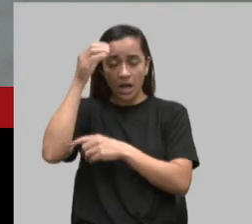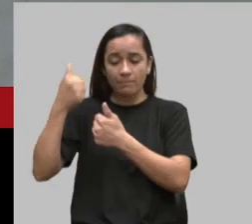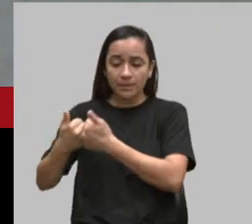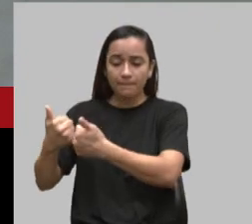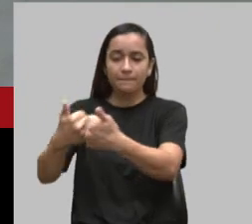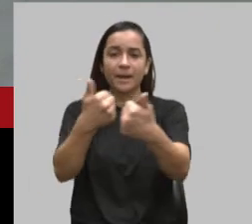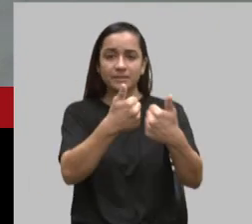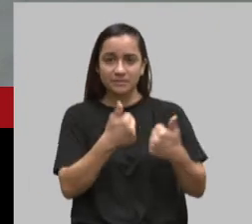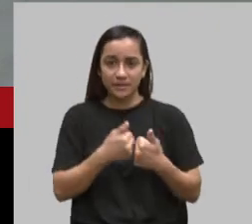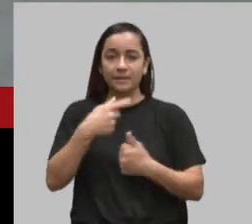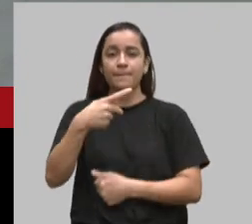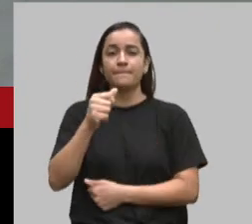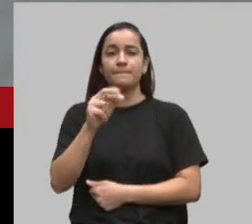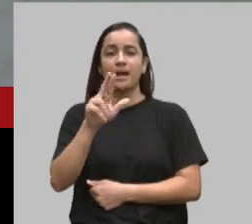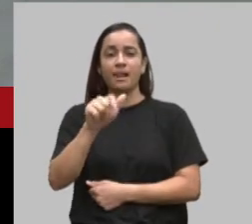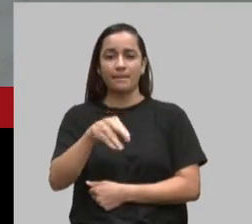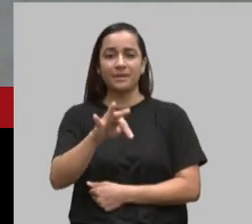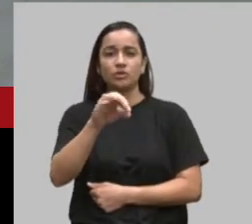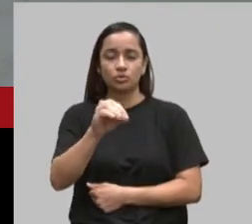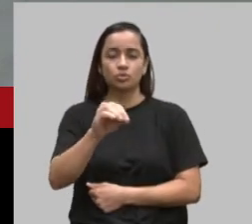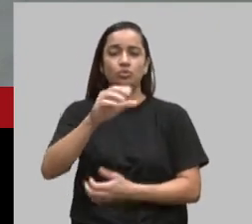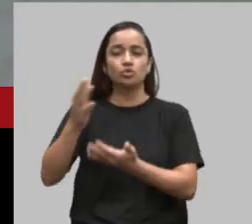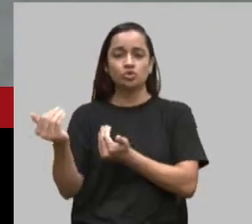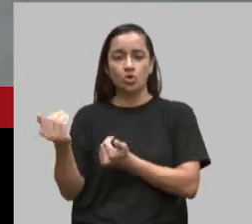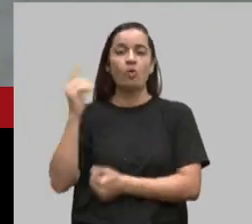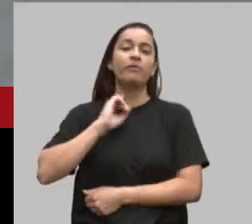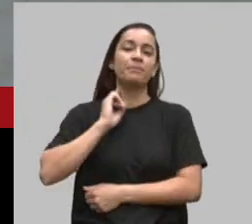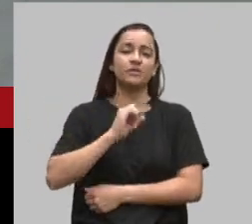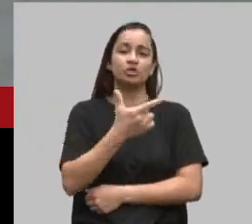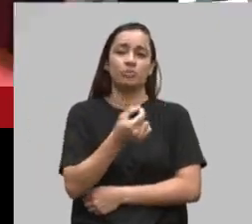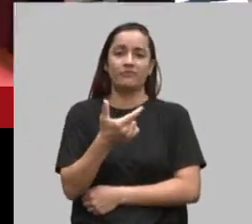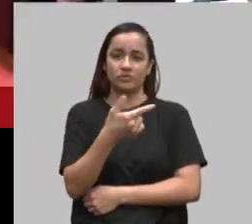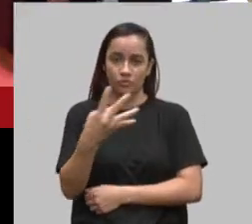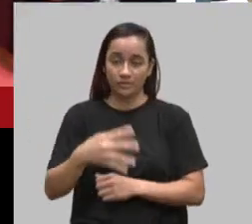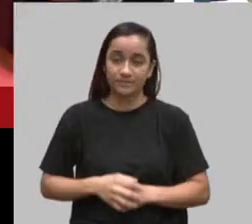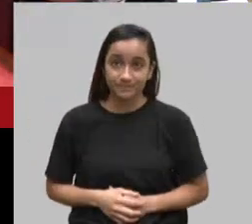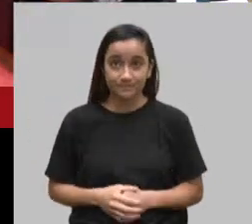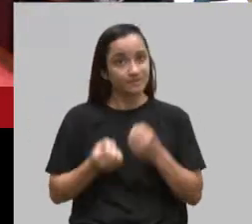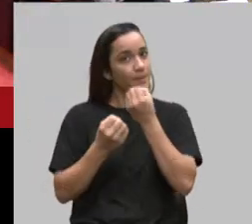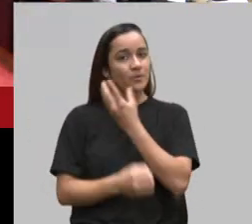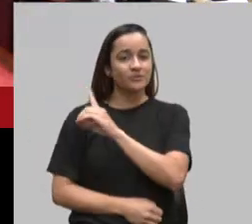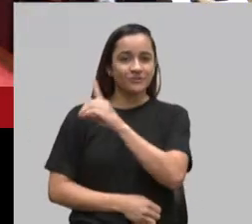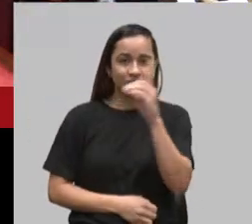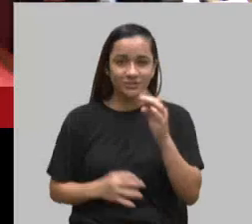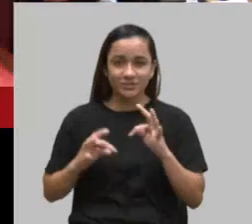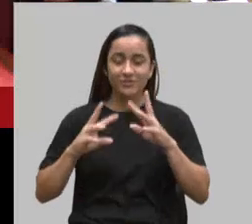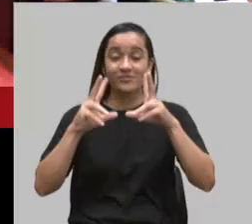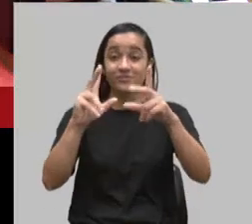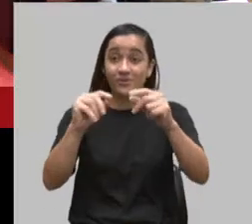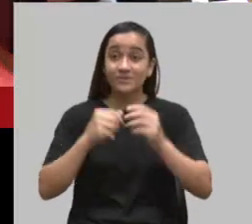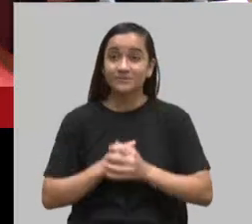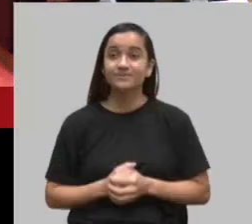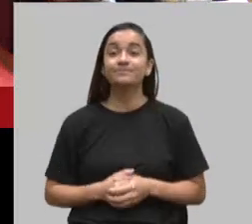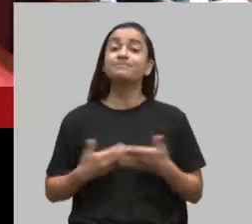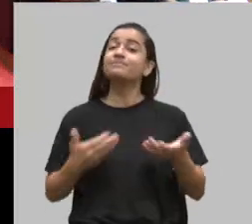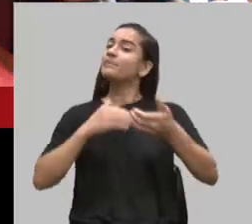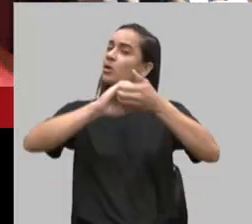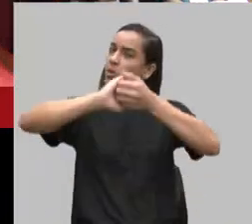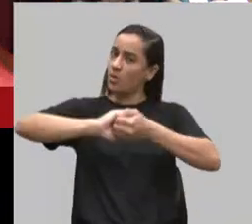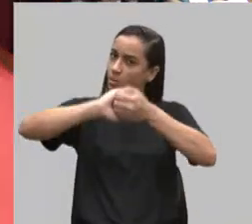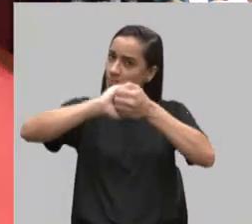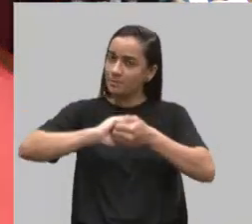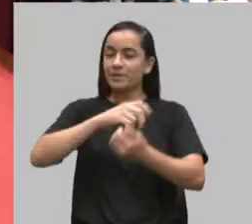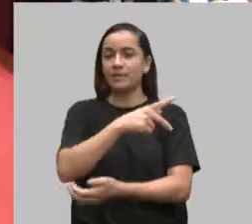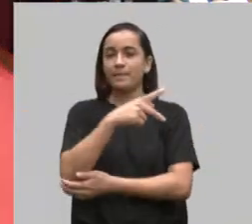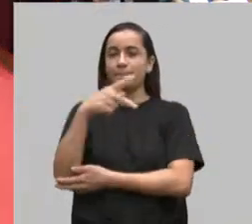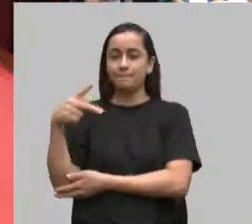Minas 2024 Bom dia a todos eh cumprimento a presidente da Comissão